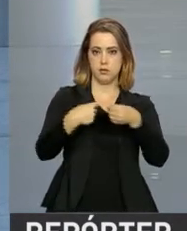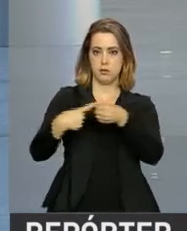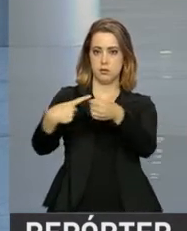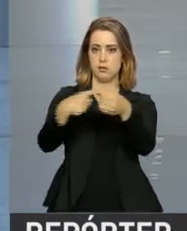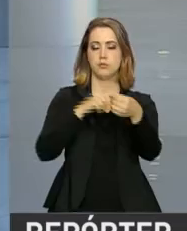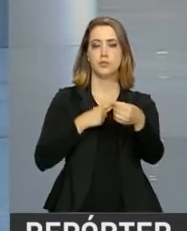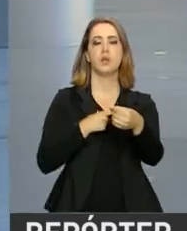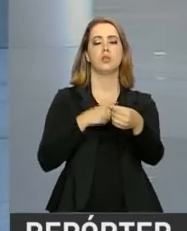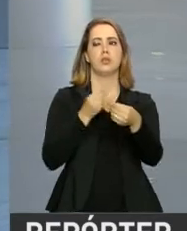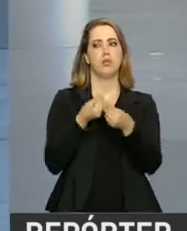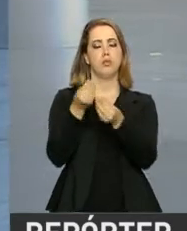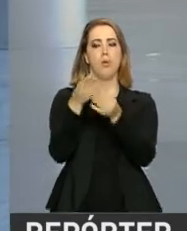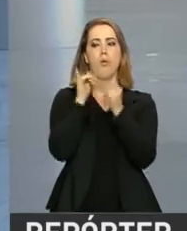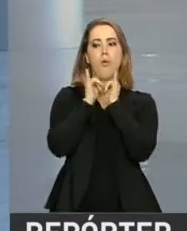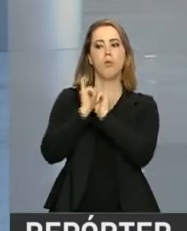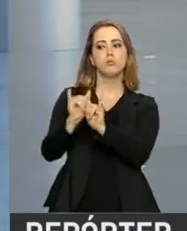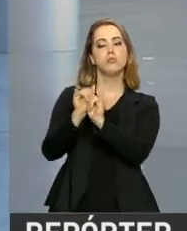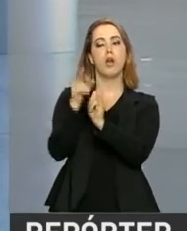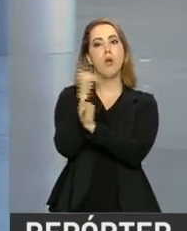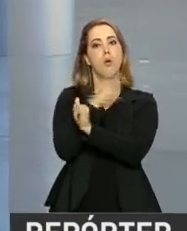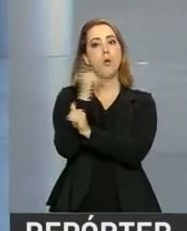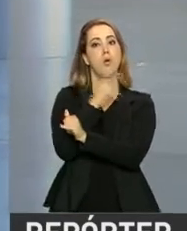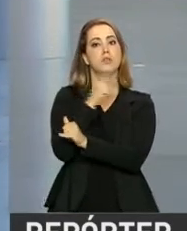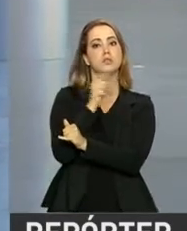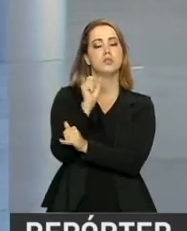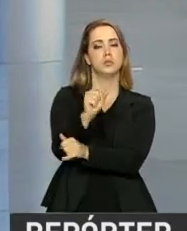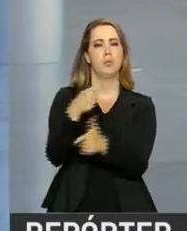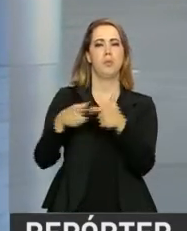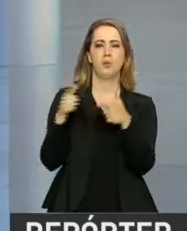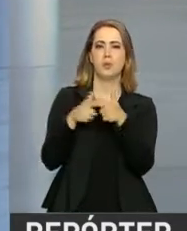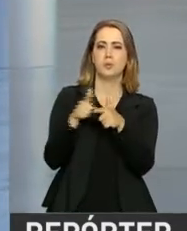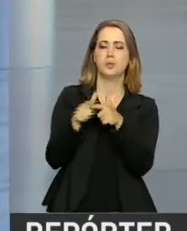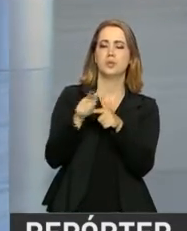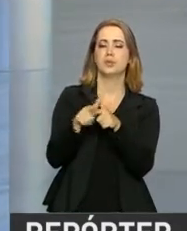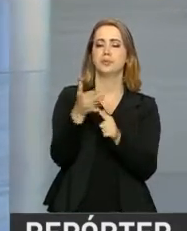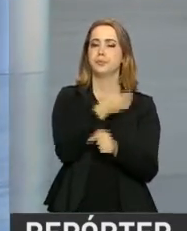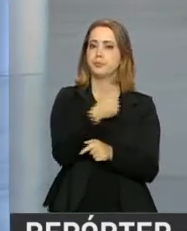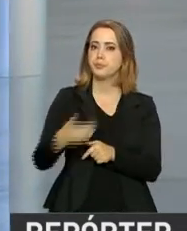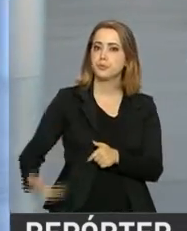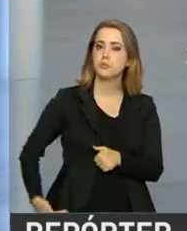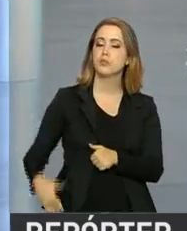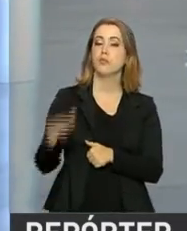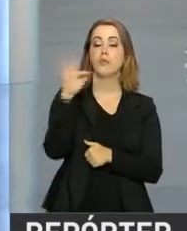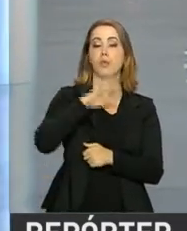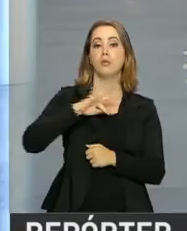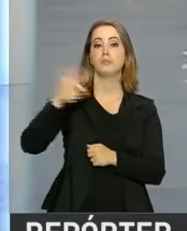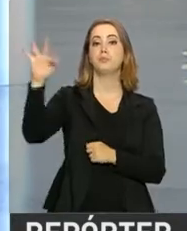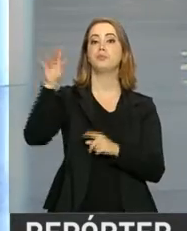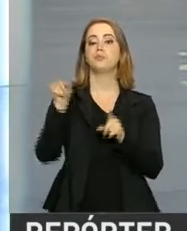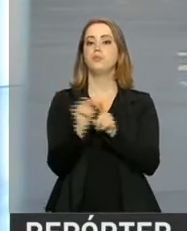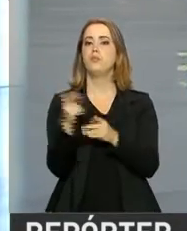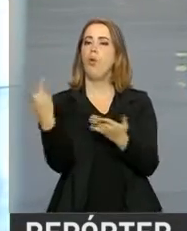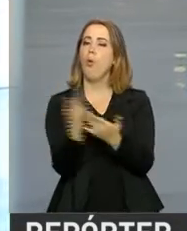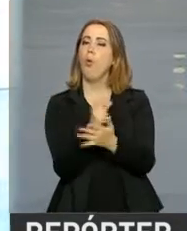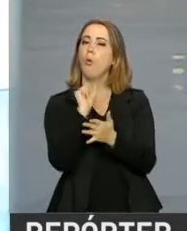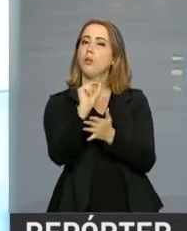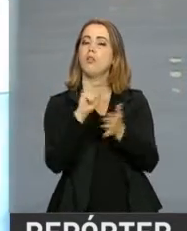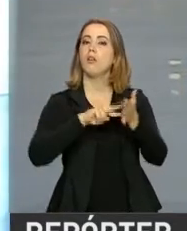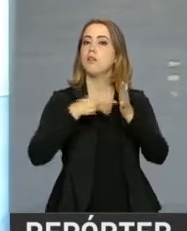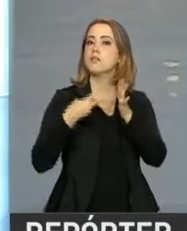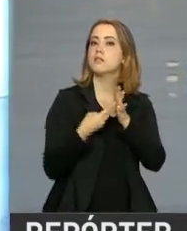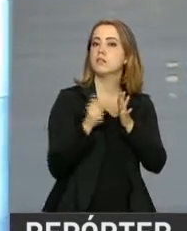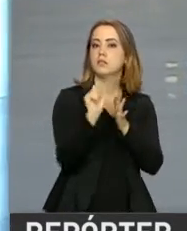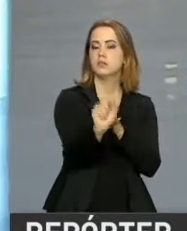situação de emergência ou calamidade pública reconhecida pelo governo federal o que ocorre quando isso acontece